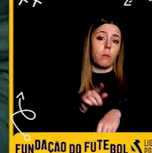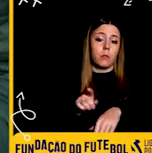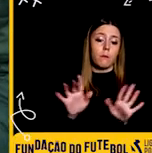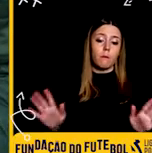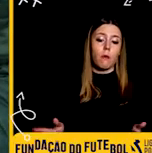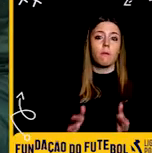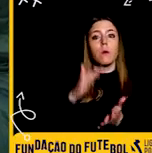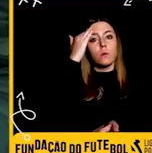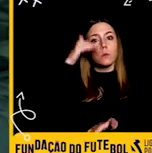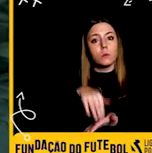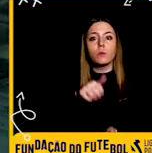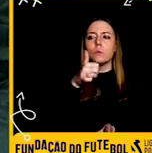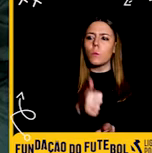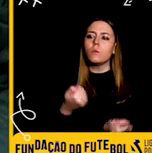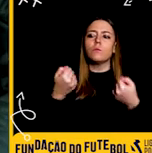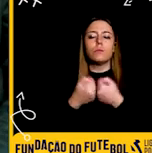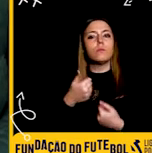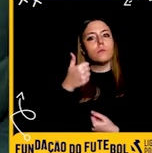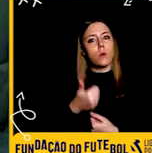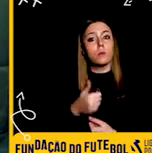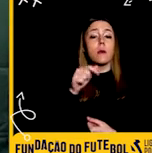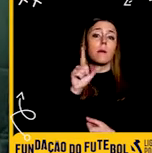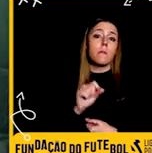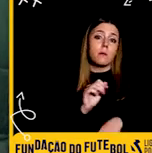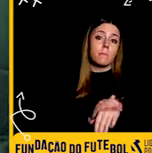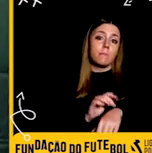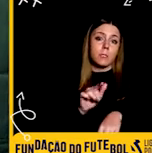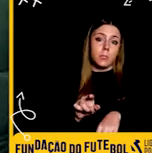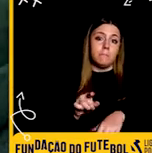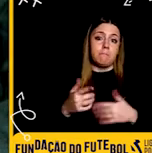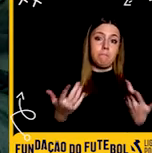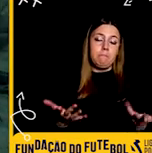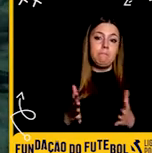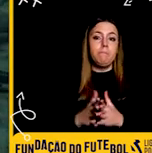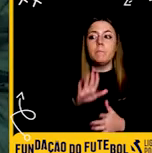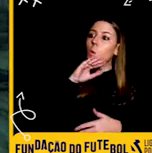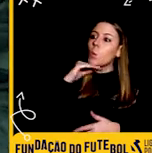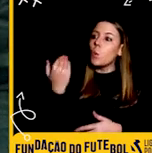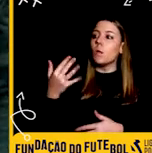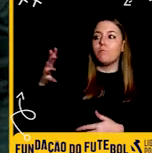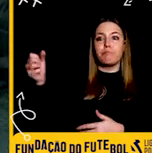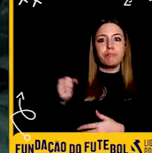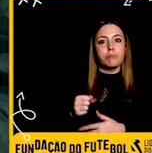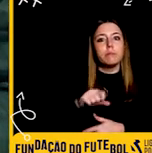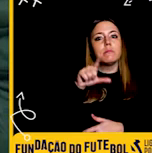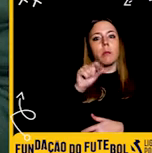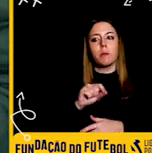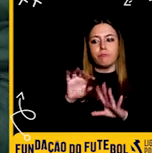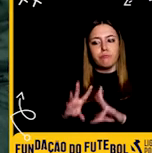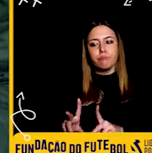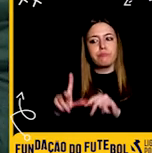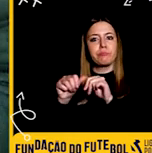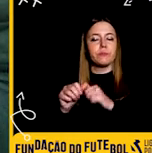que proporciona bons resultados, bons jogos e cativa a trazer talentos e